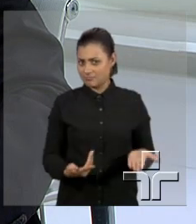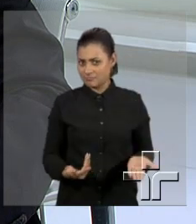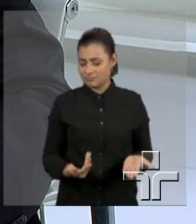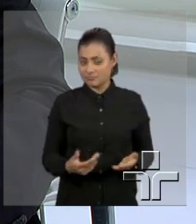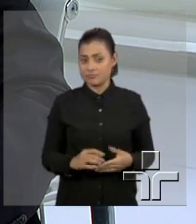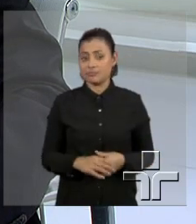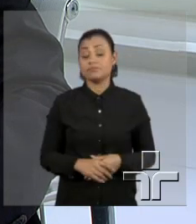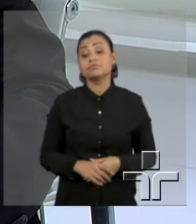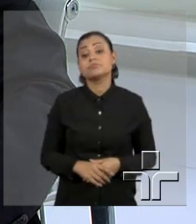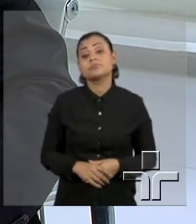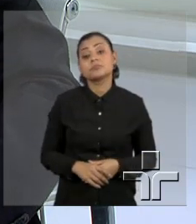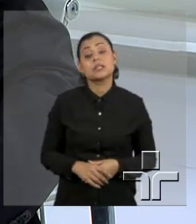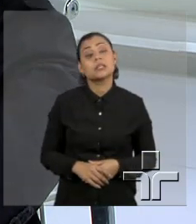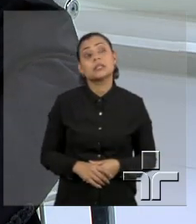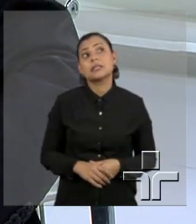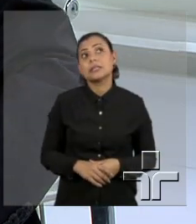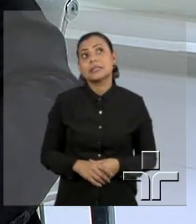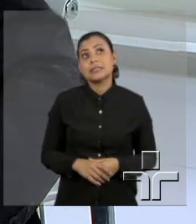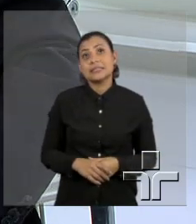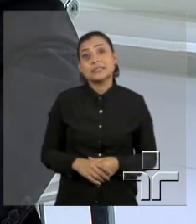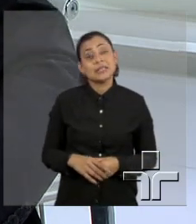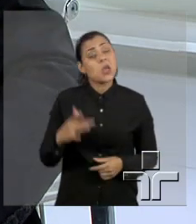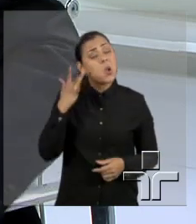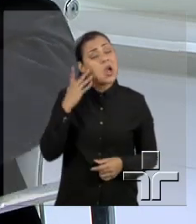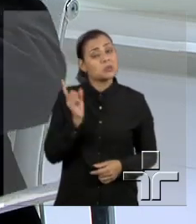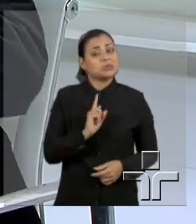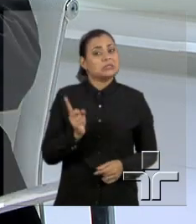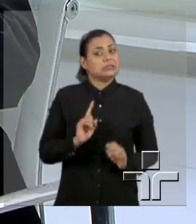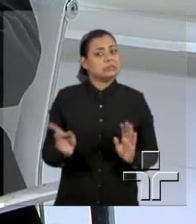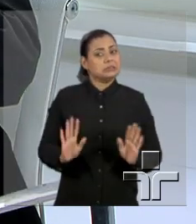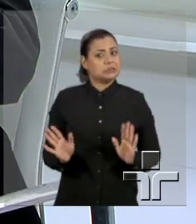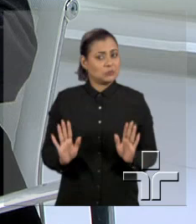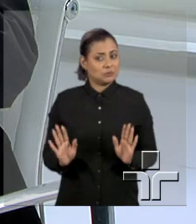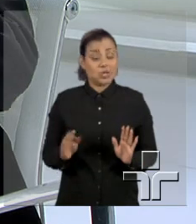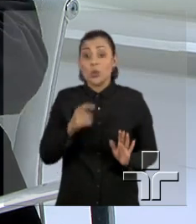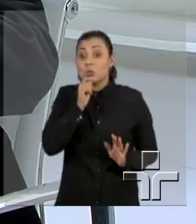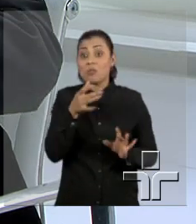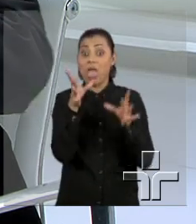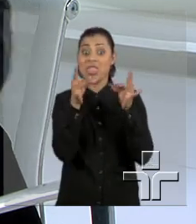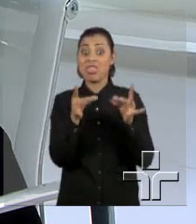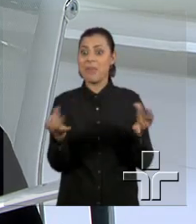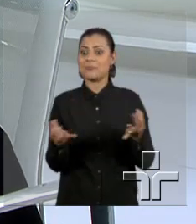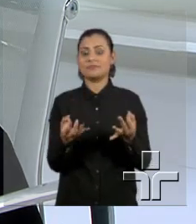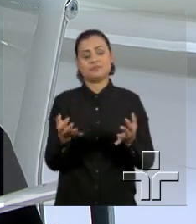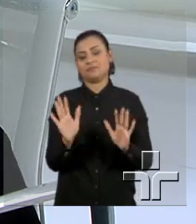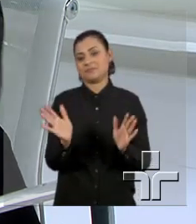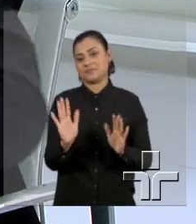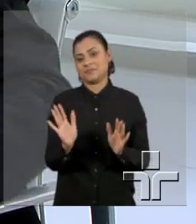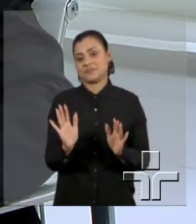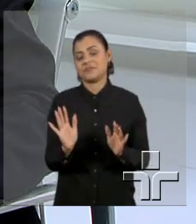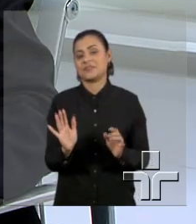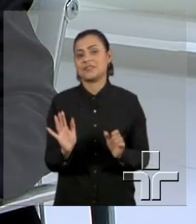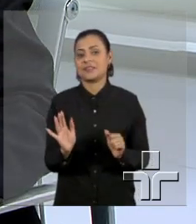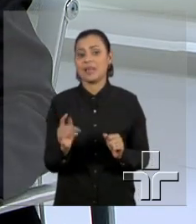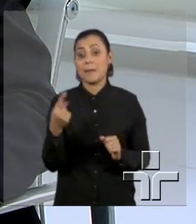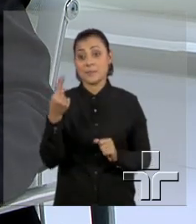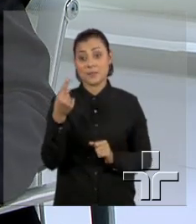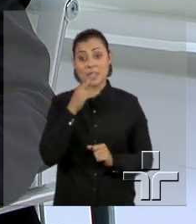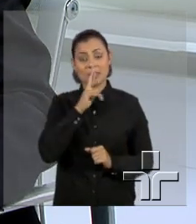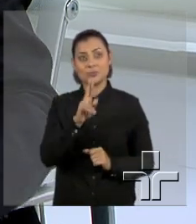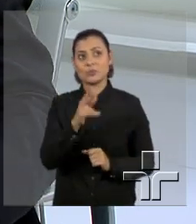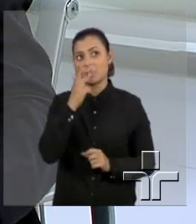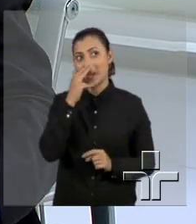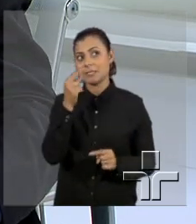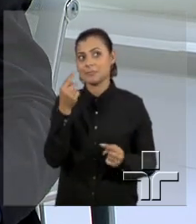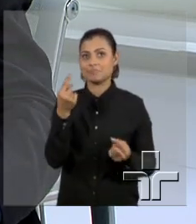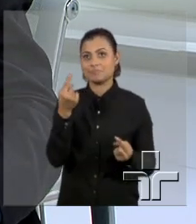Eu não tenho elementos para dizer, acho até que não. Eu acho que não é exatamente o que eu quis dizer com a primeira resposta.